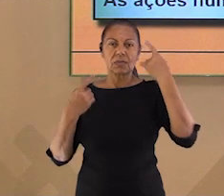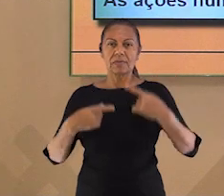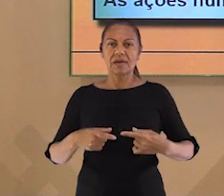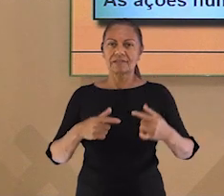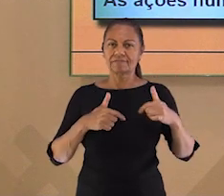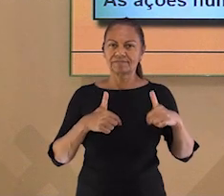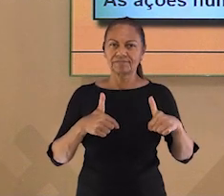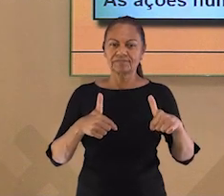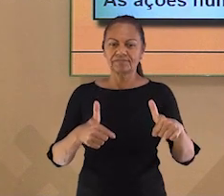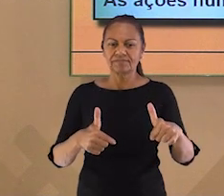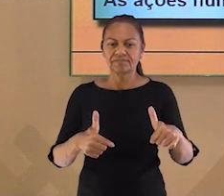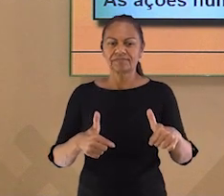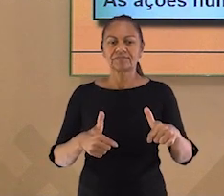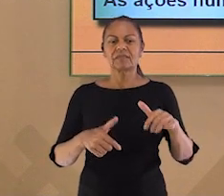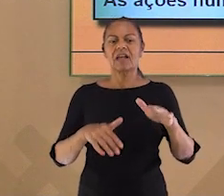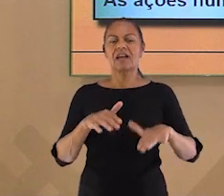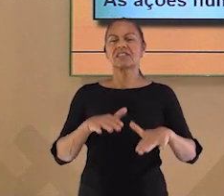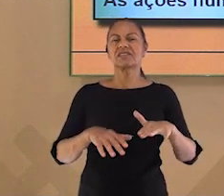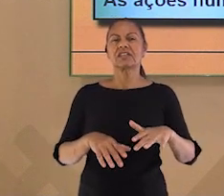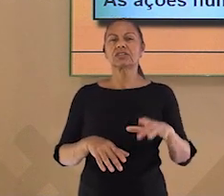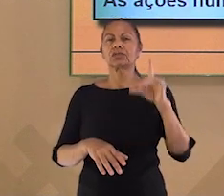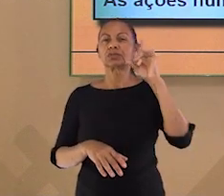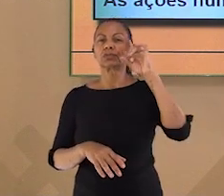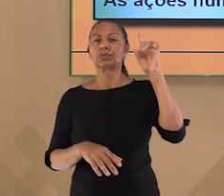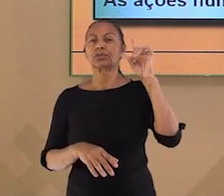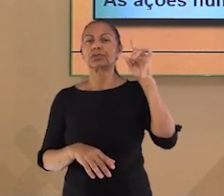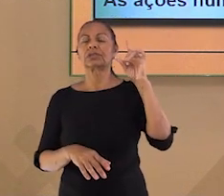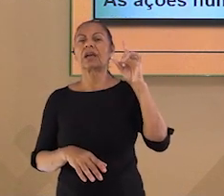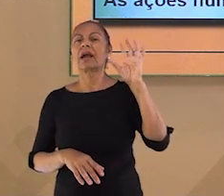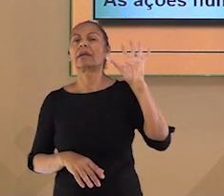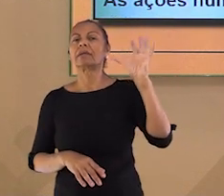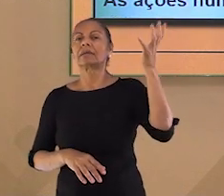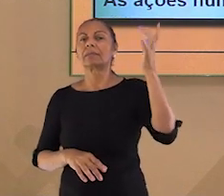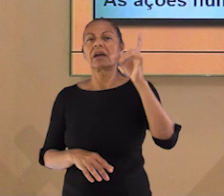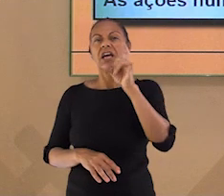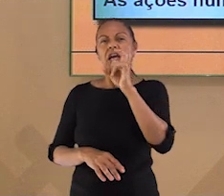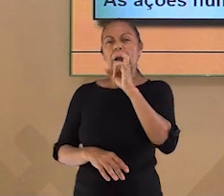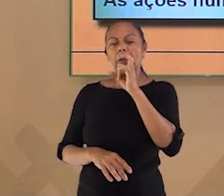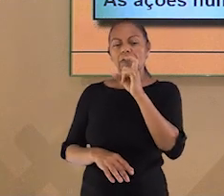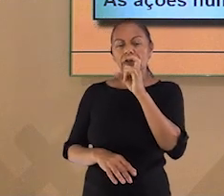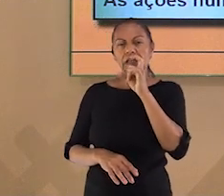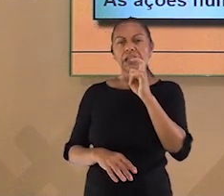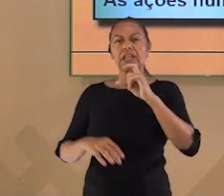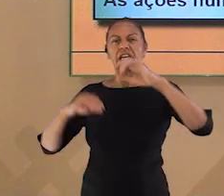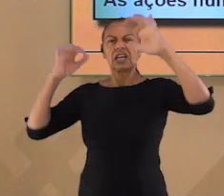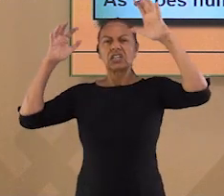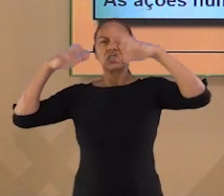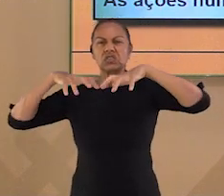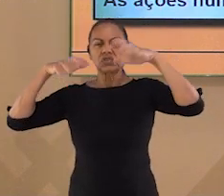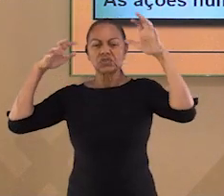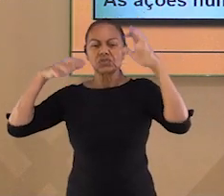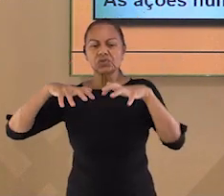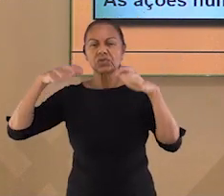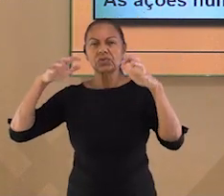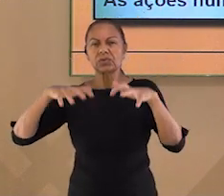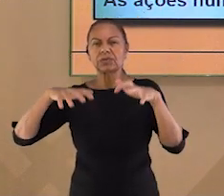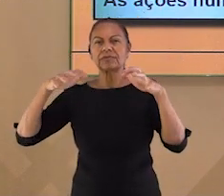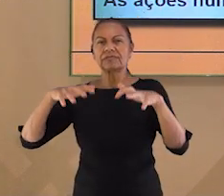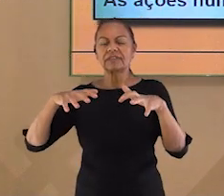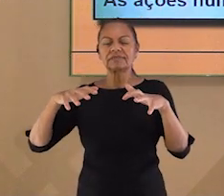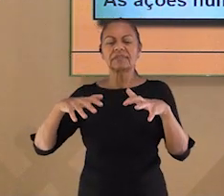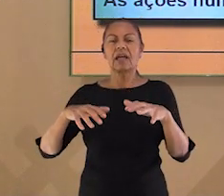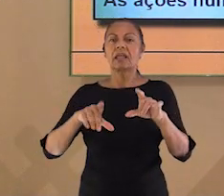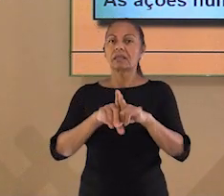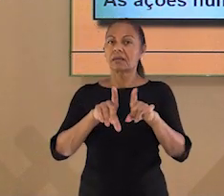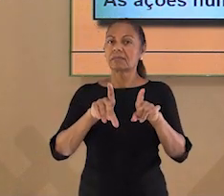essa inversão são os dias frios, a ausência de chuva, gases poluentes e